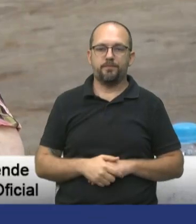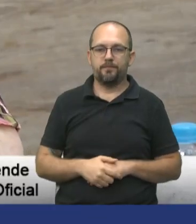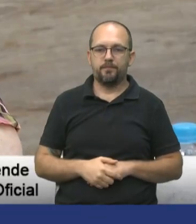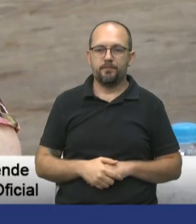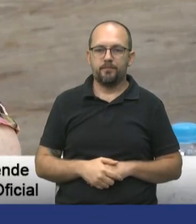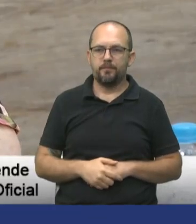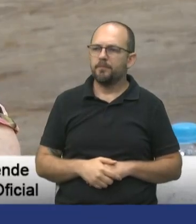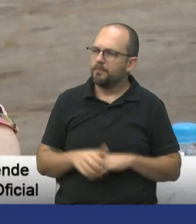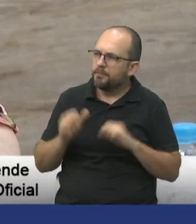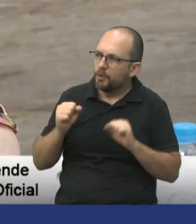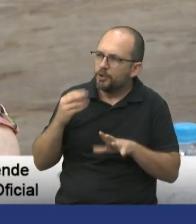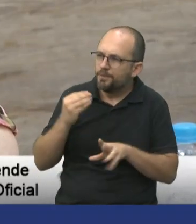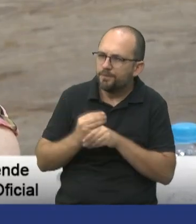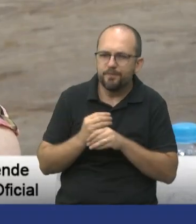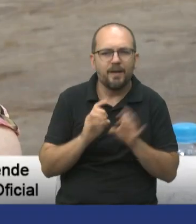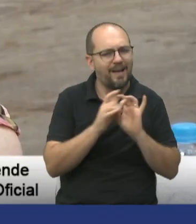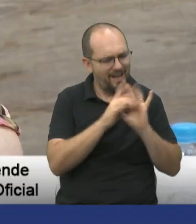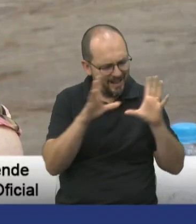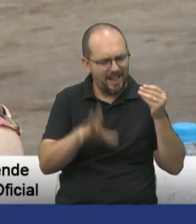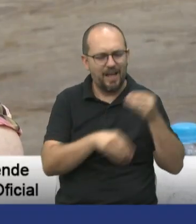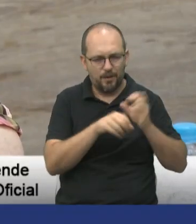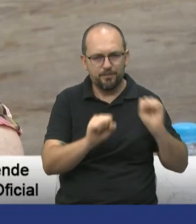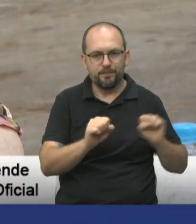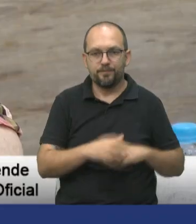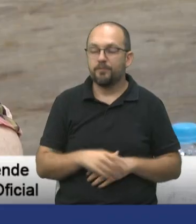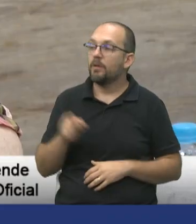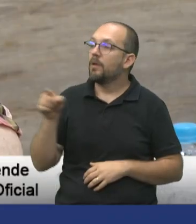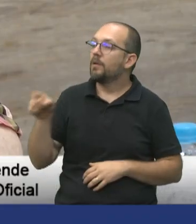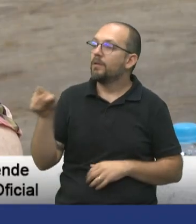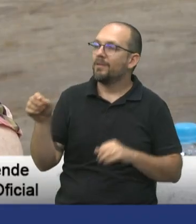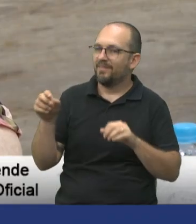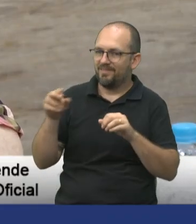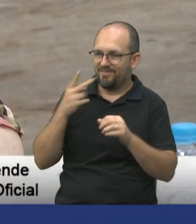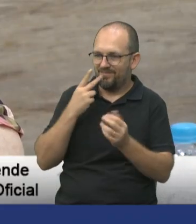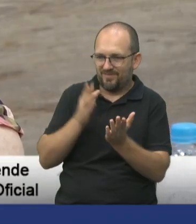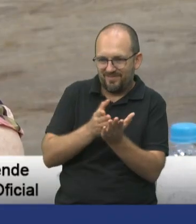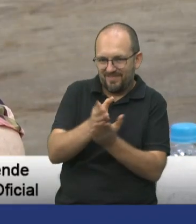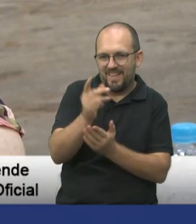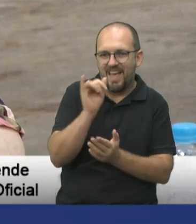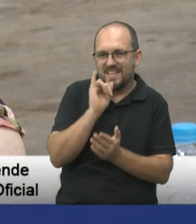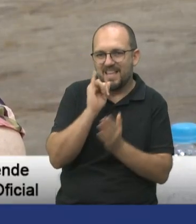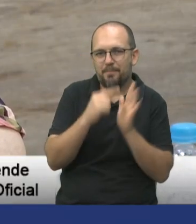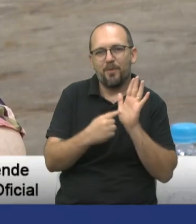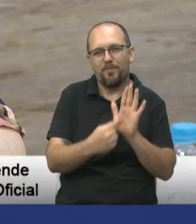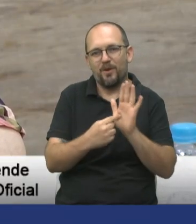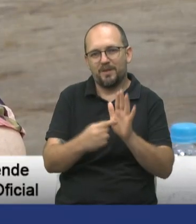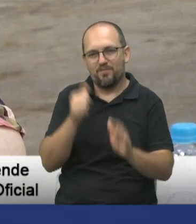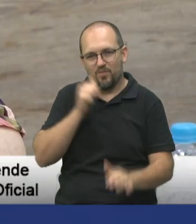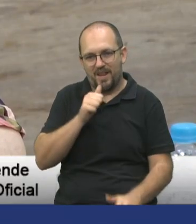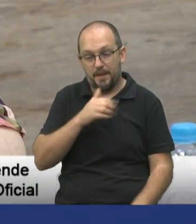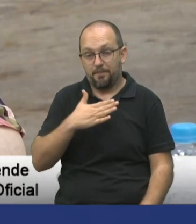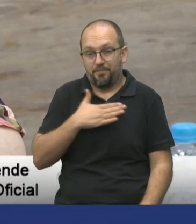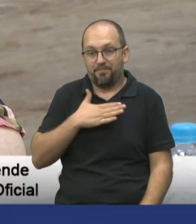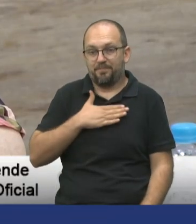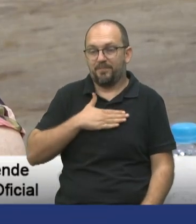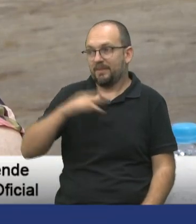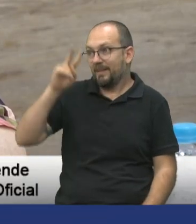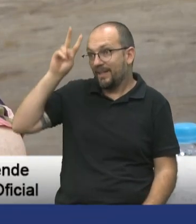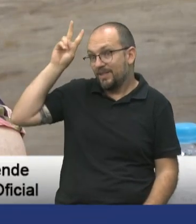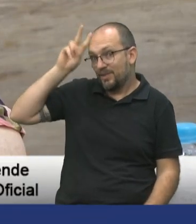Nessa linha, né, que eu falei para você sobre os exemplos, sobre trazer essas mulheres. A minha história